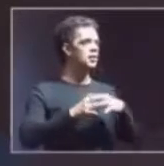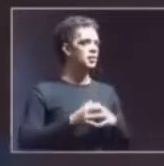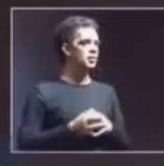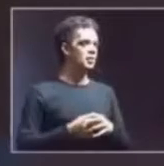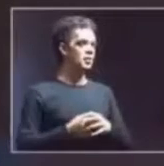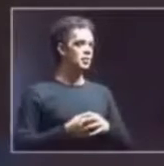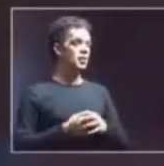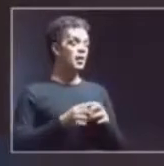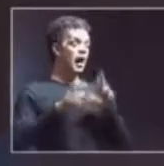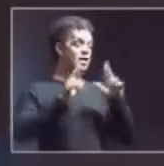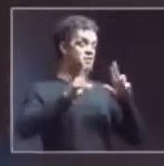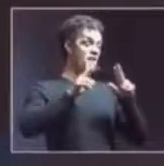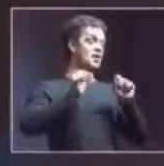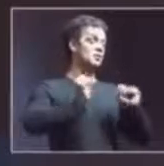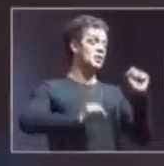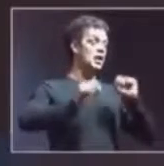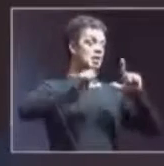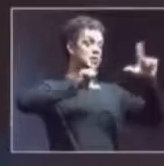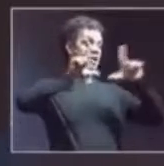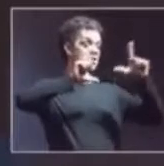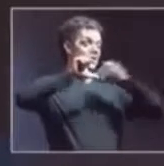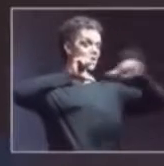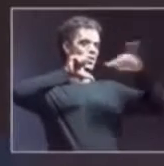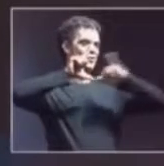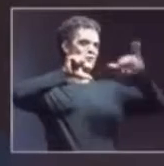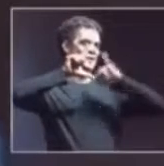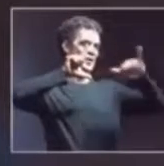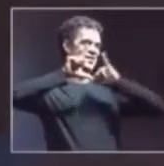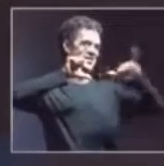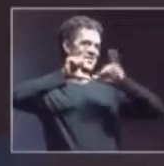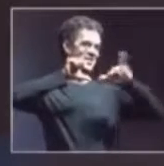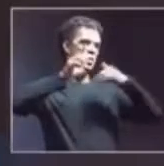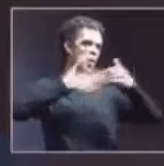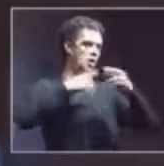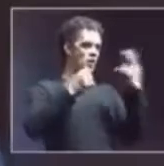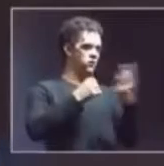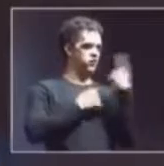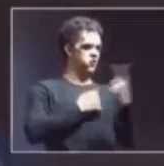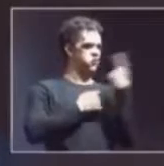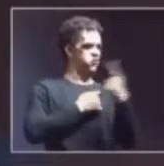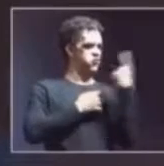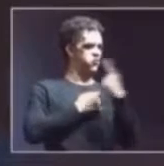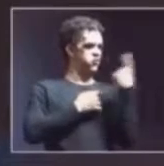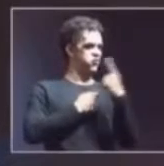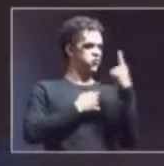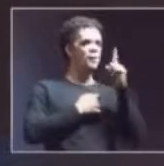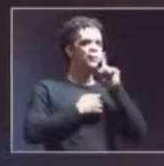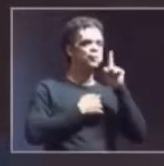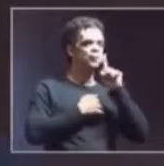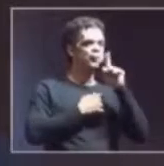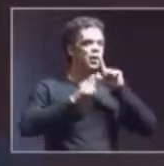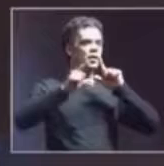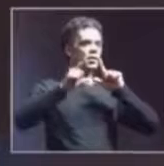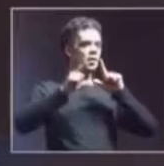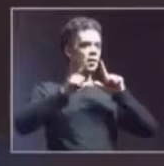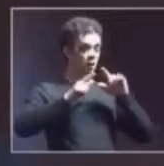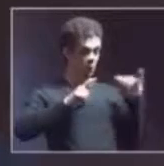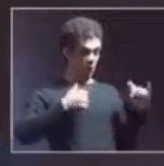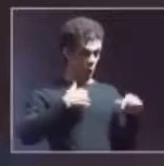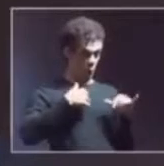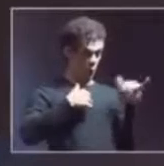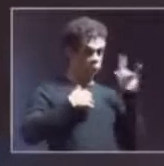hoje é uma transmissão ao vivo pela CNN. Quando estava passando o furacão lá, o ano passado eu ia pegar o